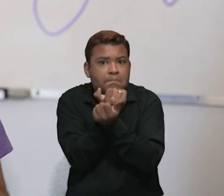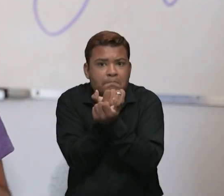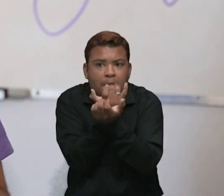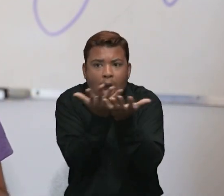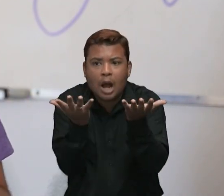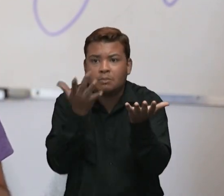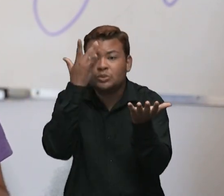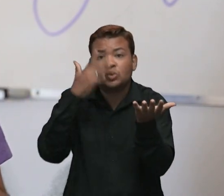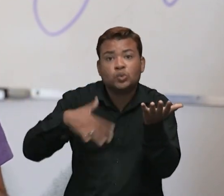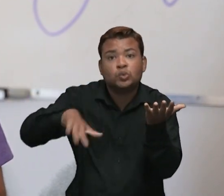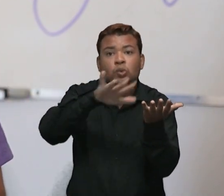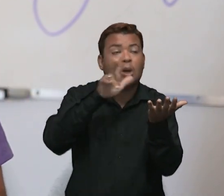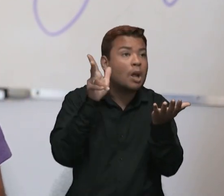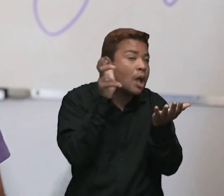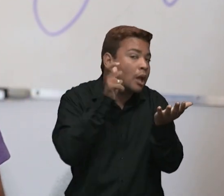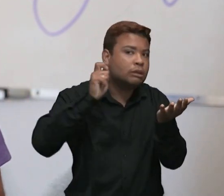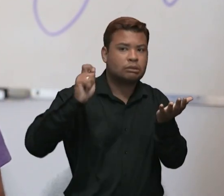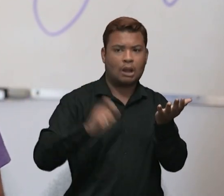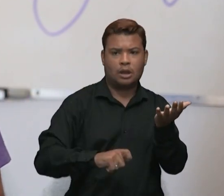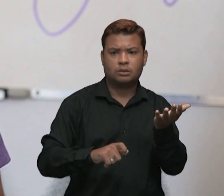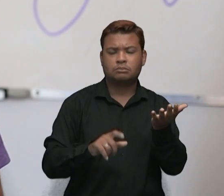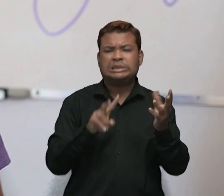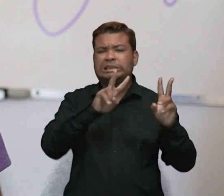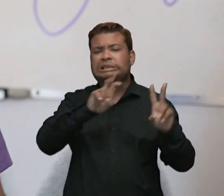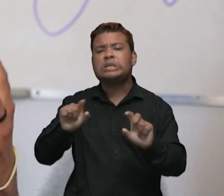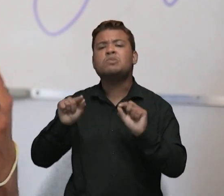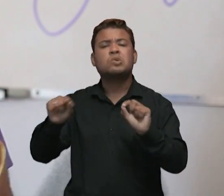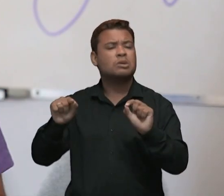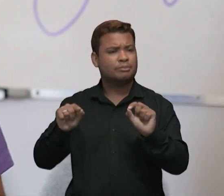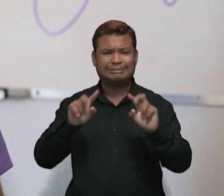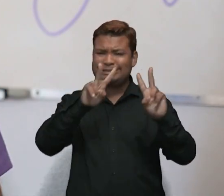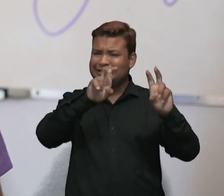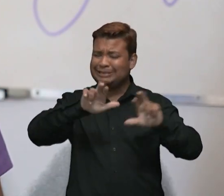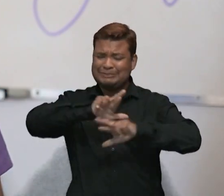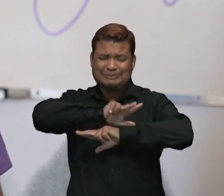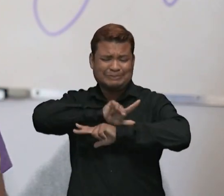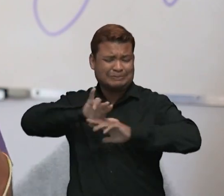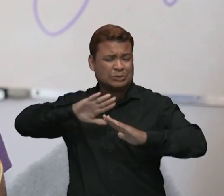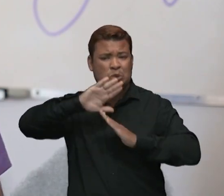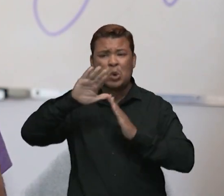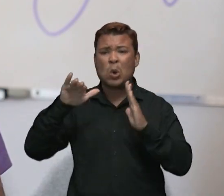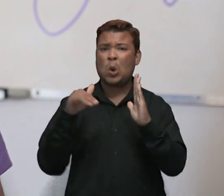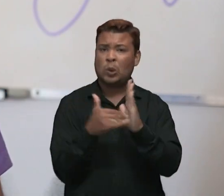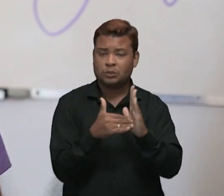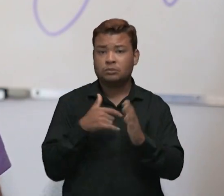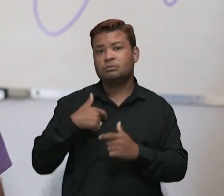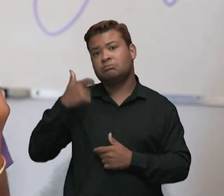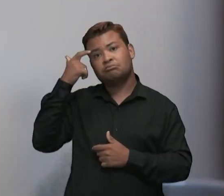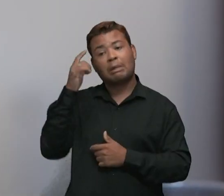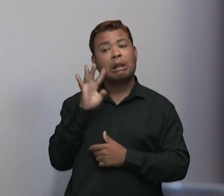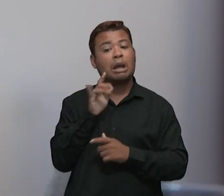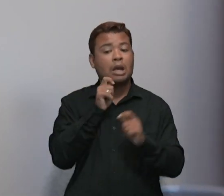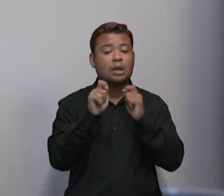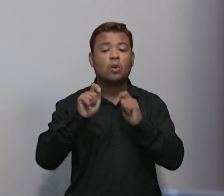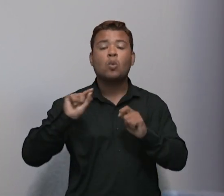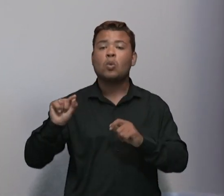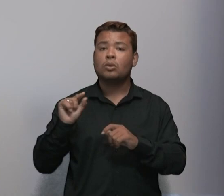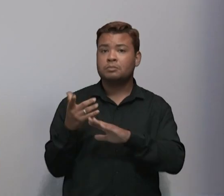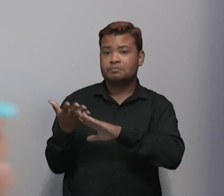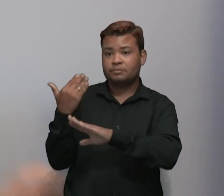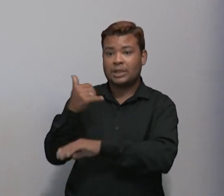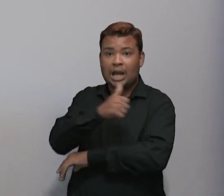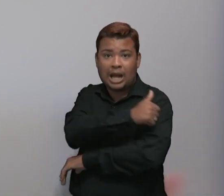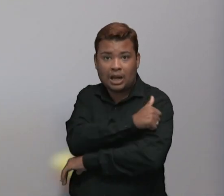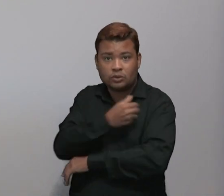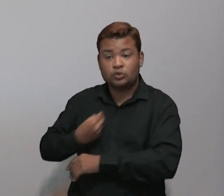acesso. Então, que temas? Todos. A gente fez, uma das entrevistas que eu acho mais legais do nosso podcast é com uma aluna